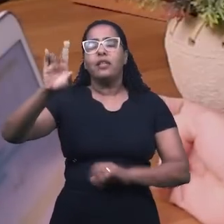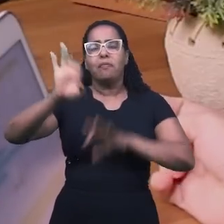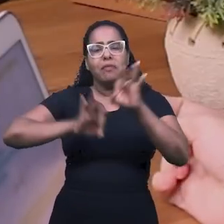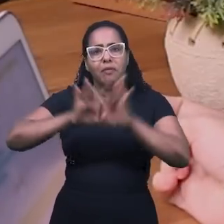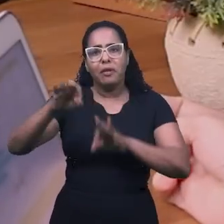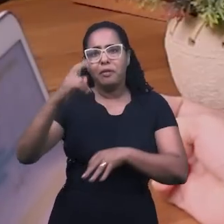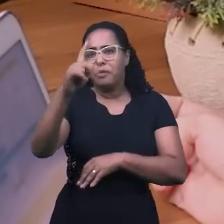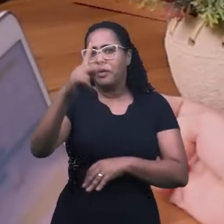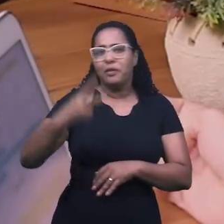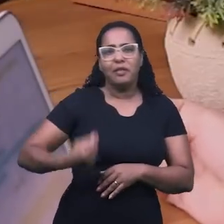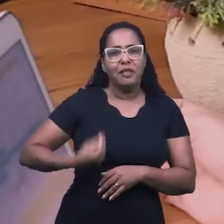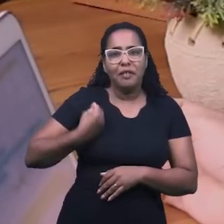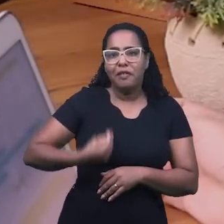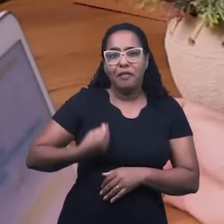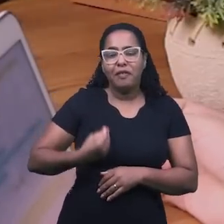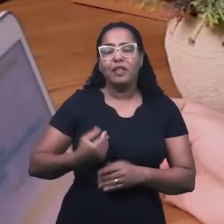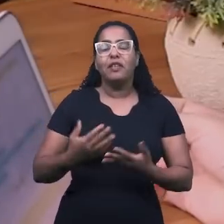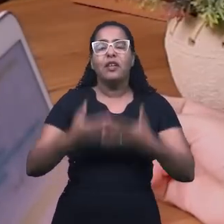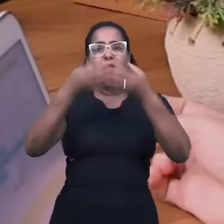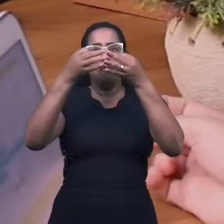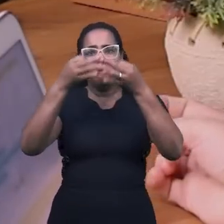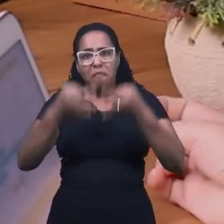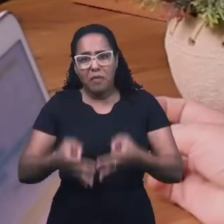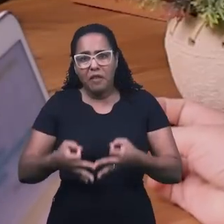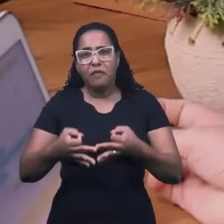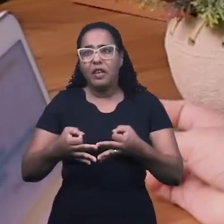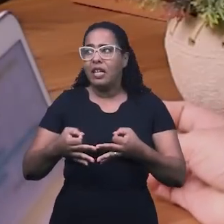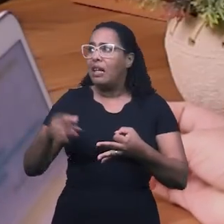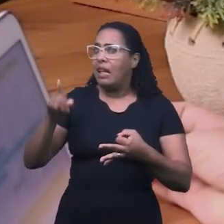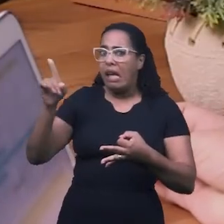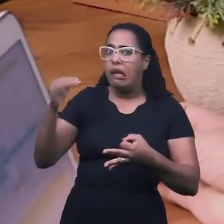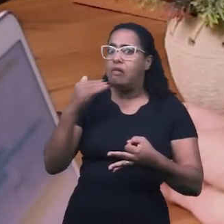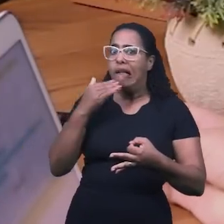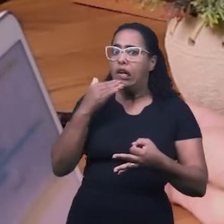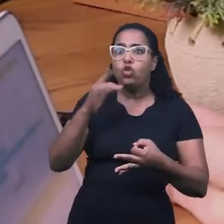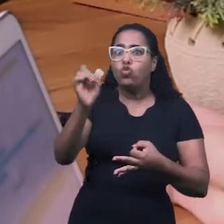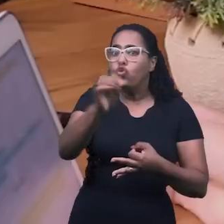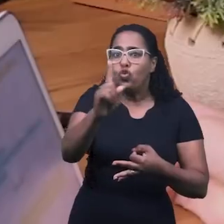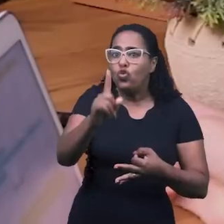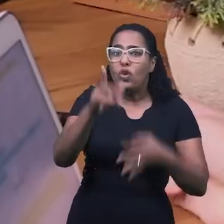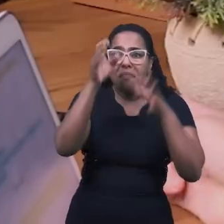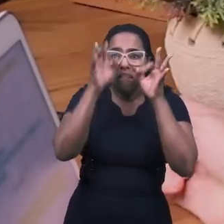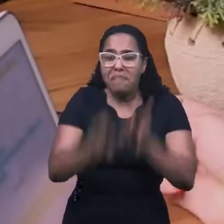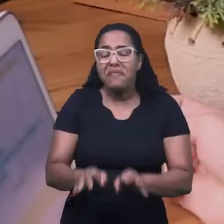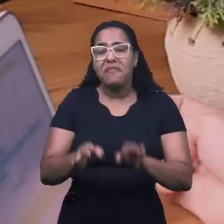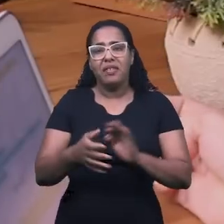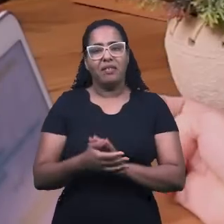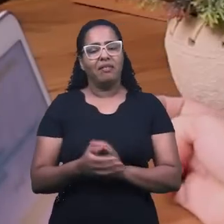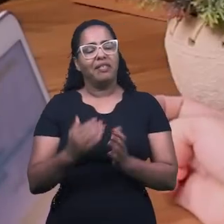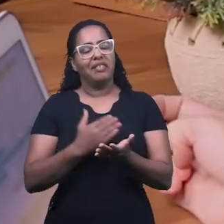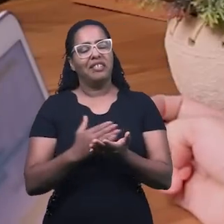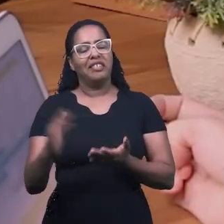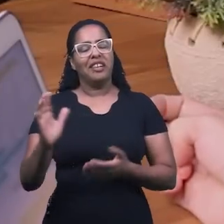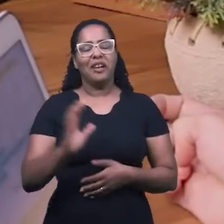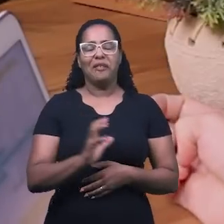Deus planejou para você. Há alguma coisa imperfeita de Deus? Não há nada imperfeito. Então, eu comecei a